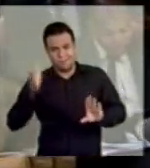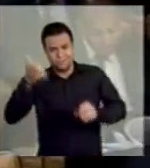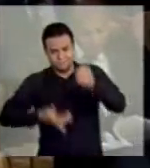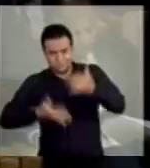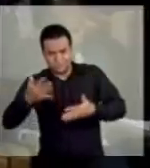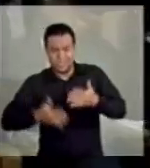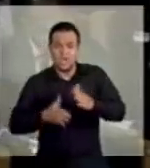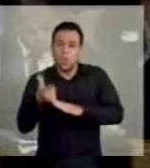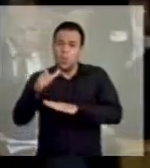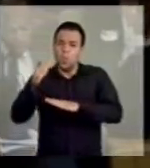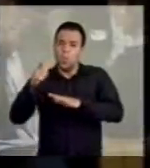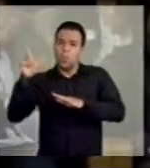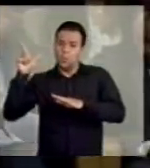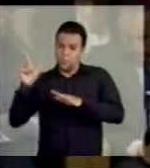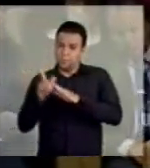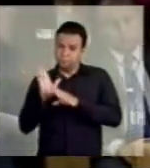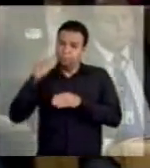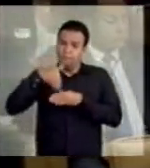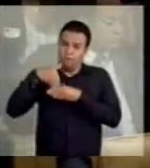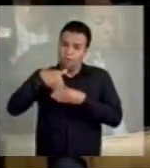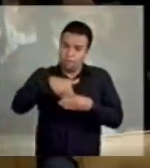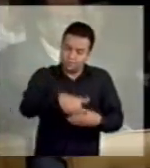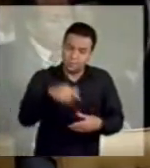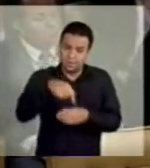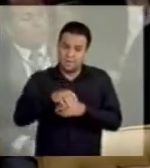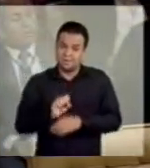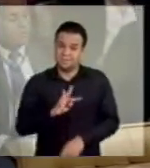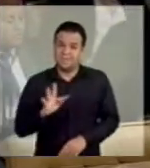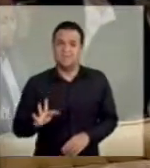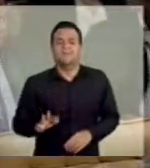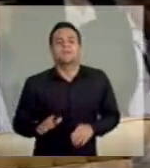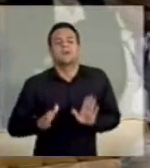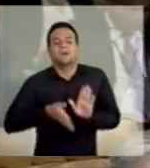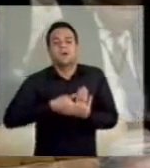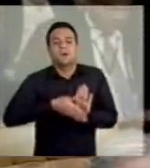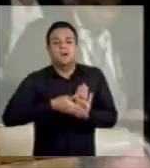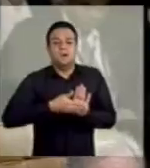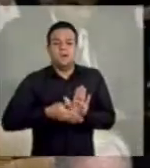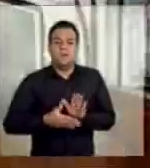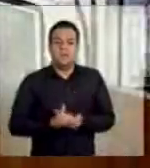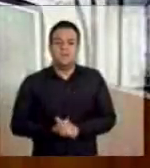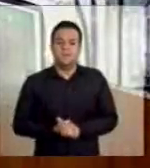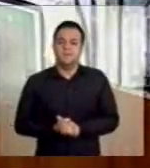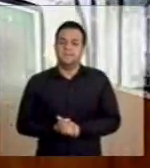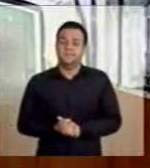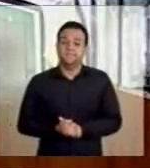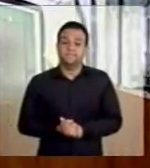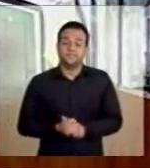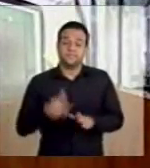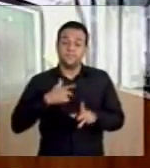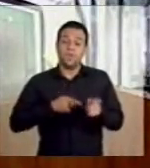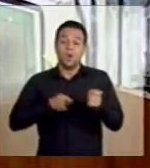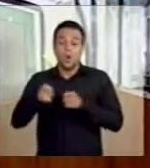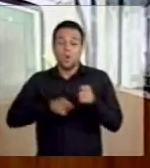aqui em votos anteriormente proferidos nesta corte, que a proposta ora veiculada nesta sede de controle